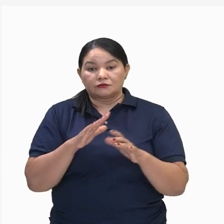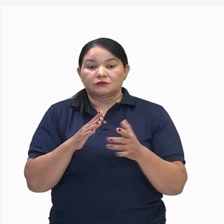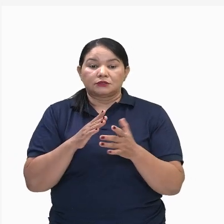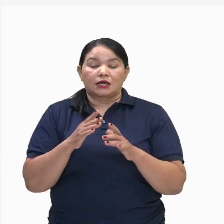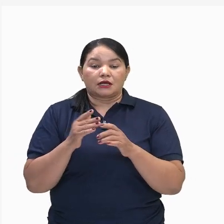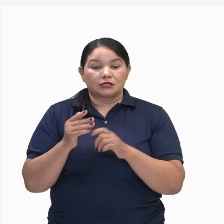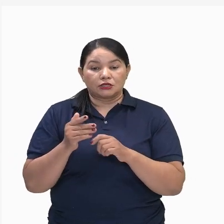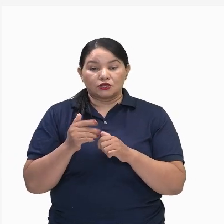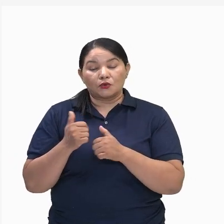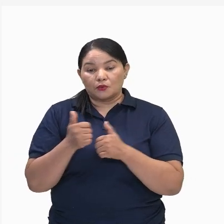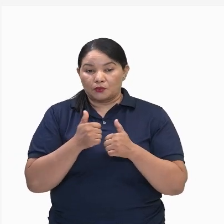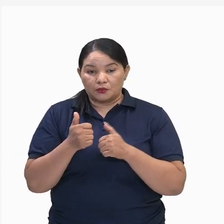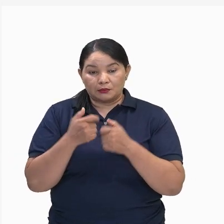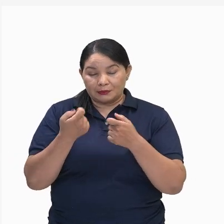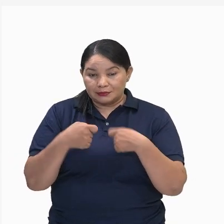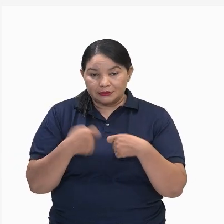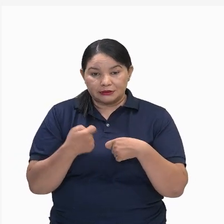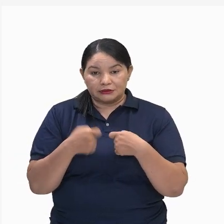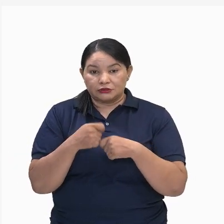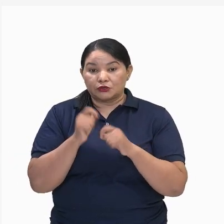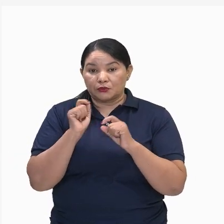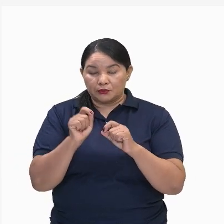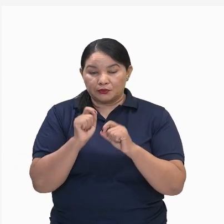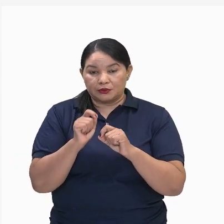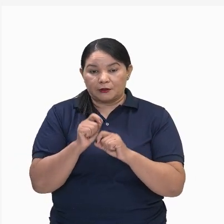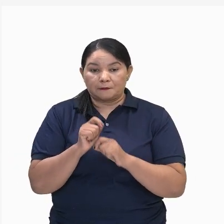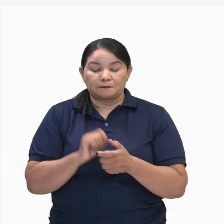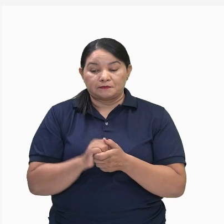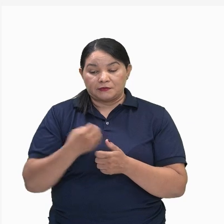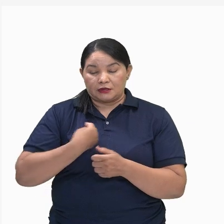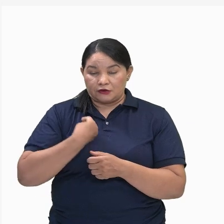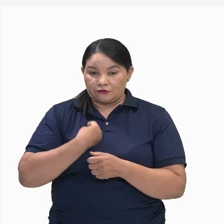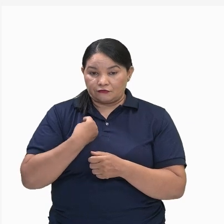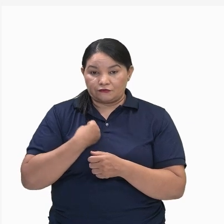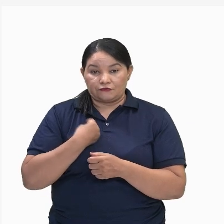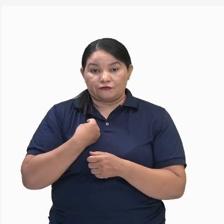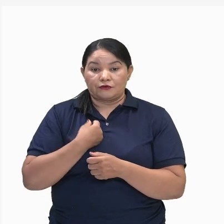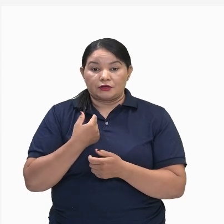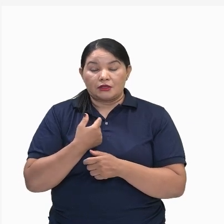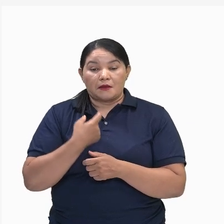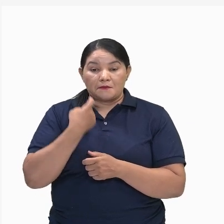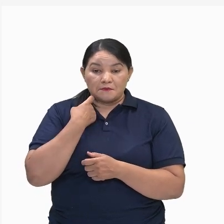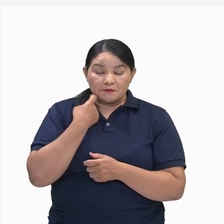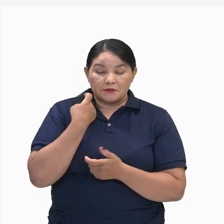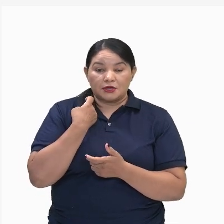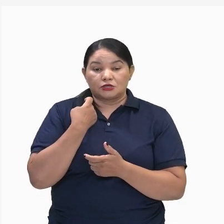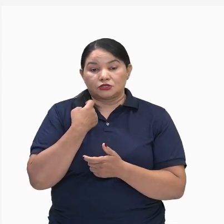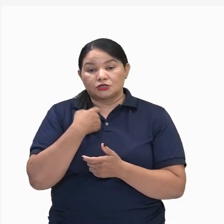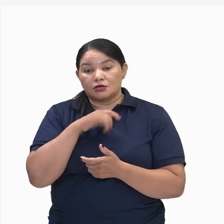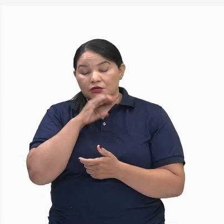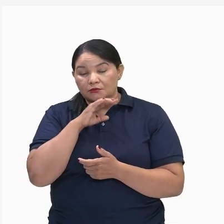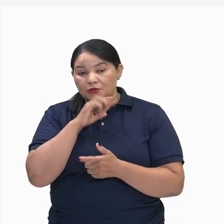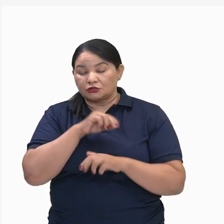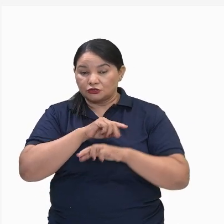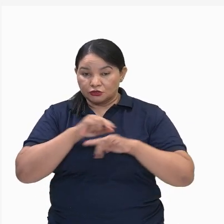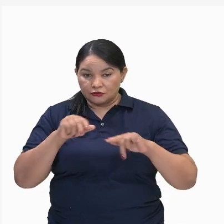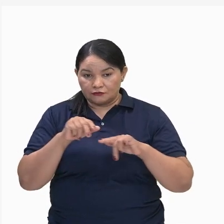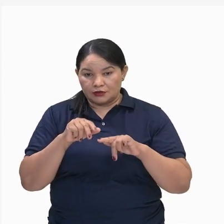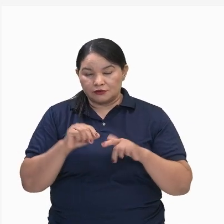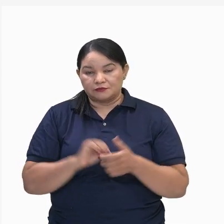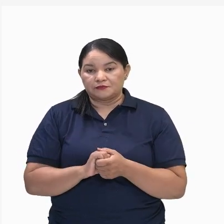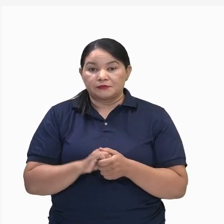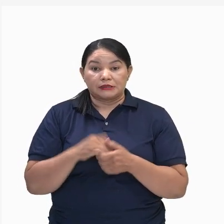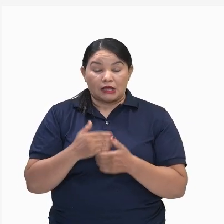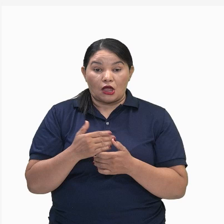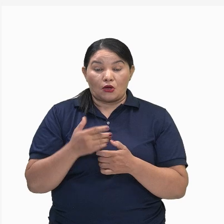ideais necessárias para a reprodução e sobrevivência de várias espécies aquáticas e marinhas. Então, quando a gente tem ali a geração de